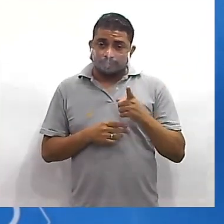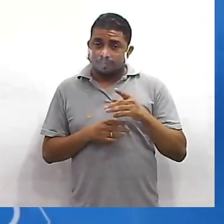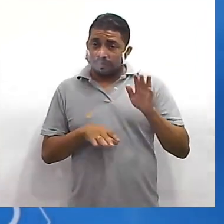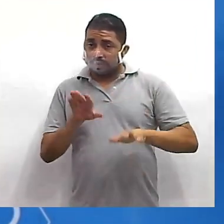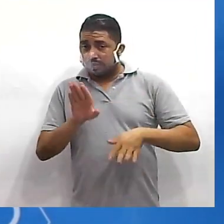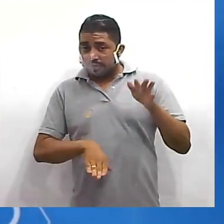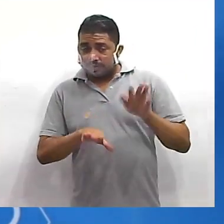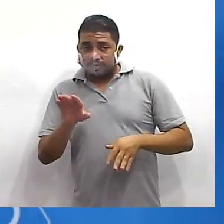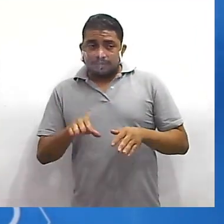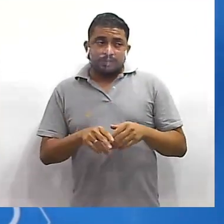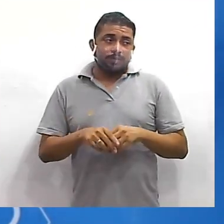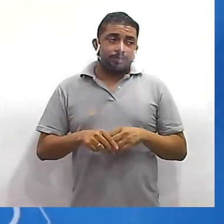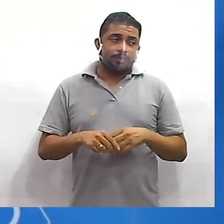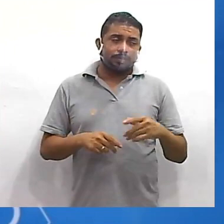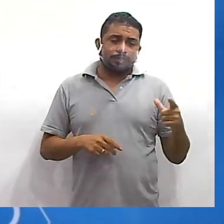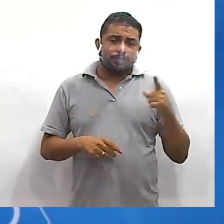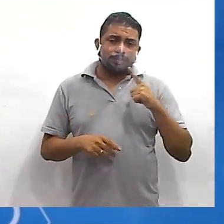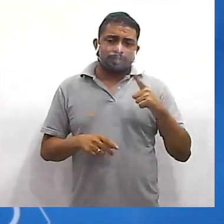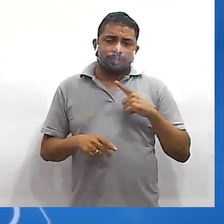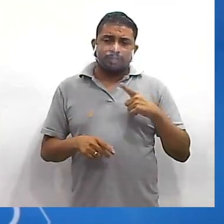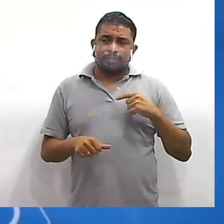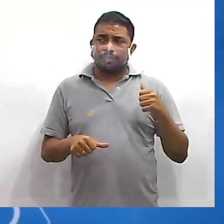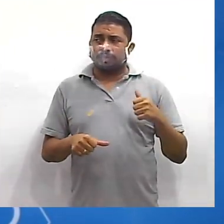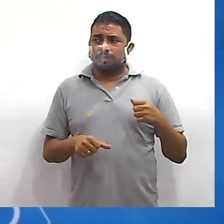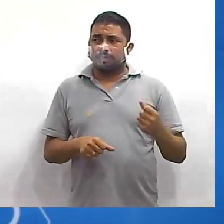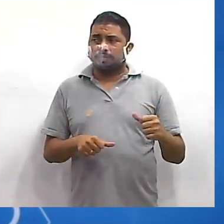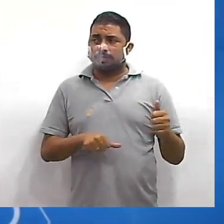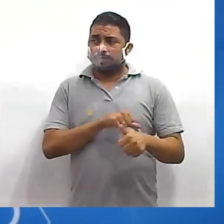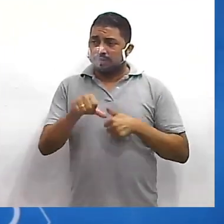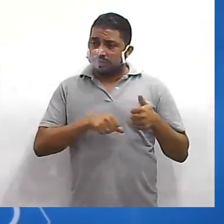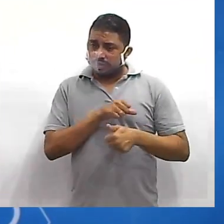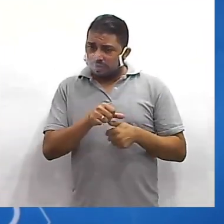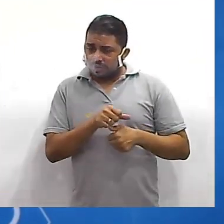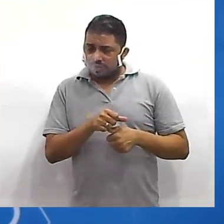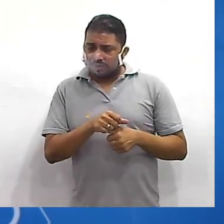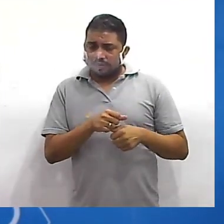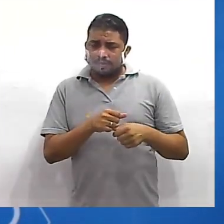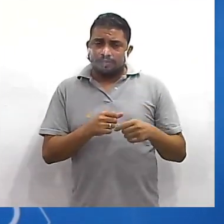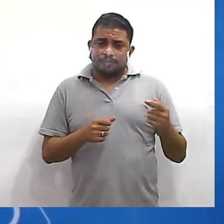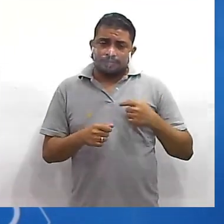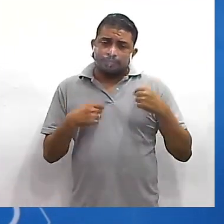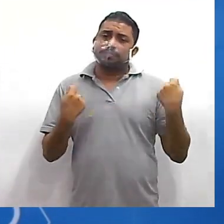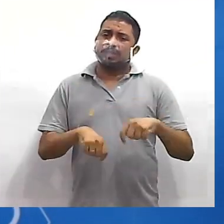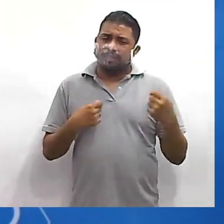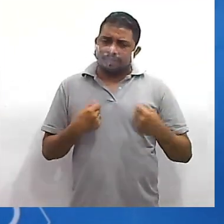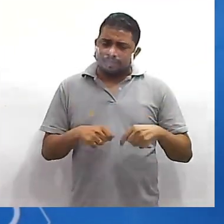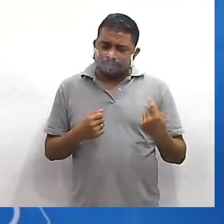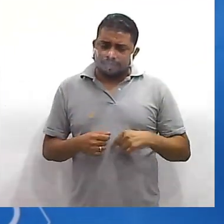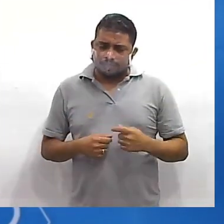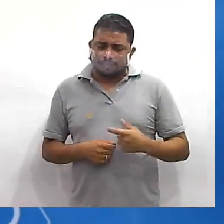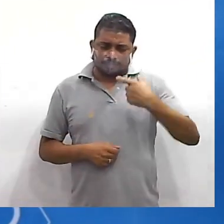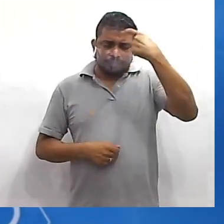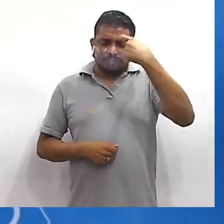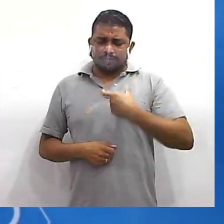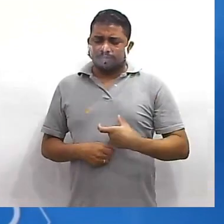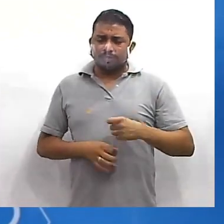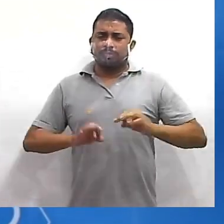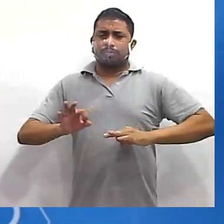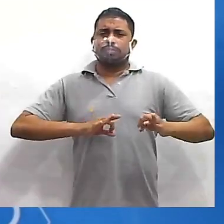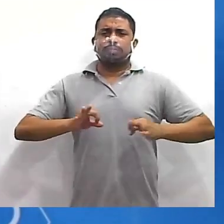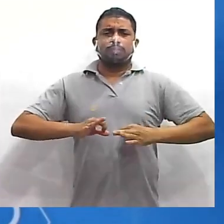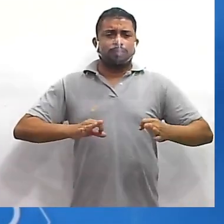se alterar com alguém, mas eu preciso ter um autocontrole, né? Eu preciso saber que